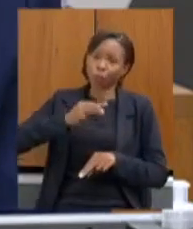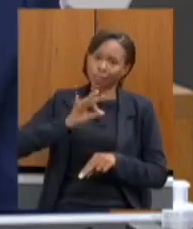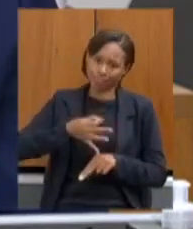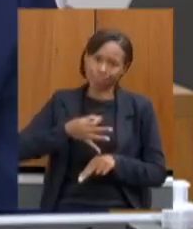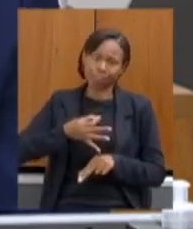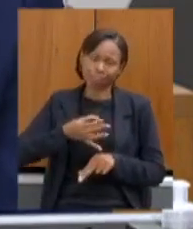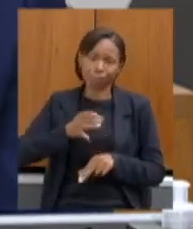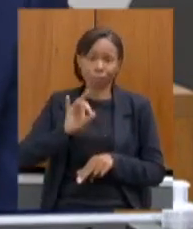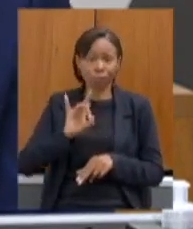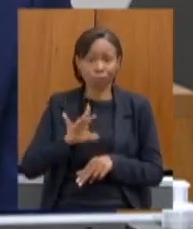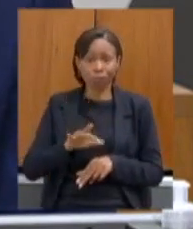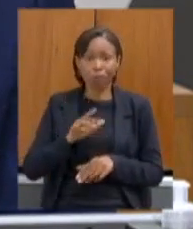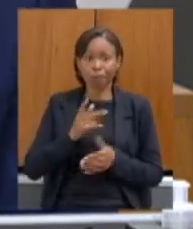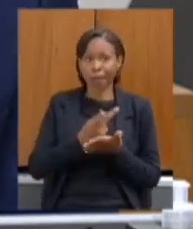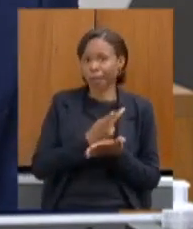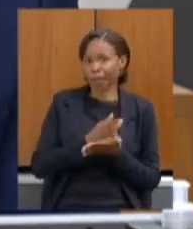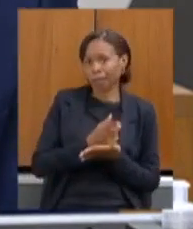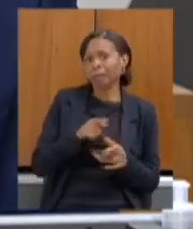futuro deste governo.